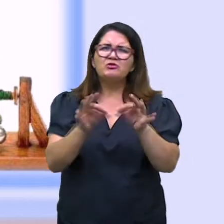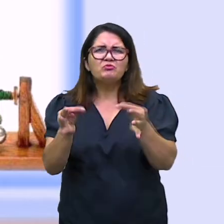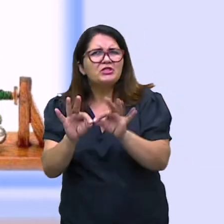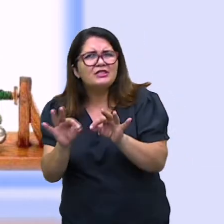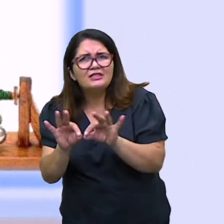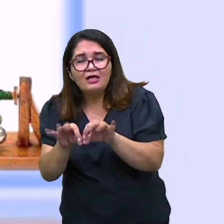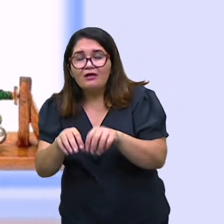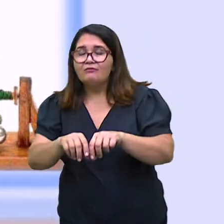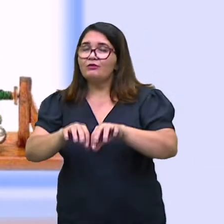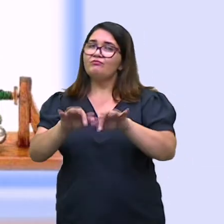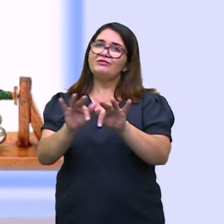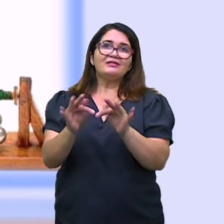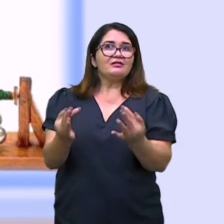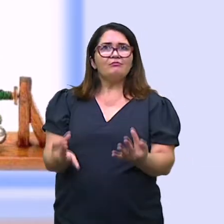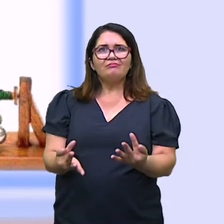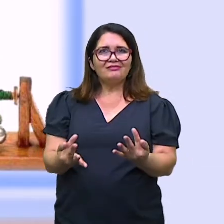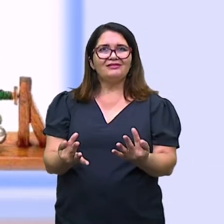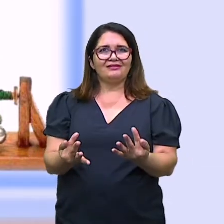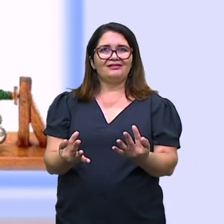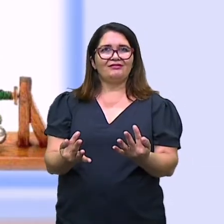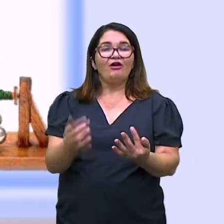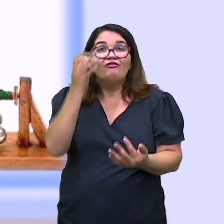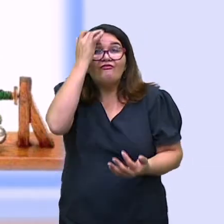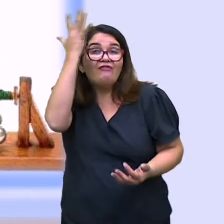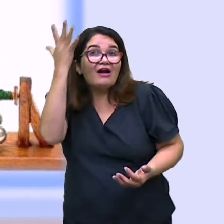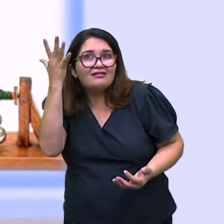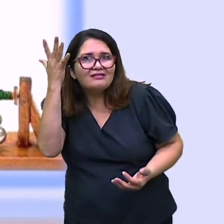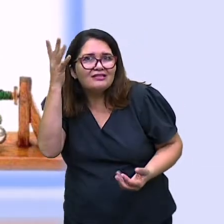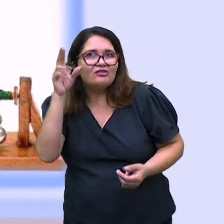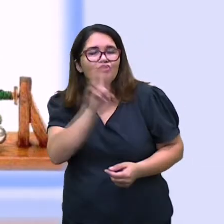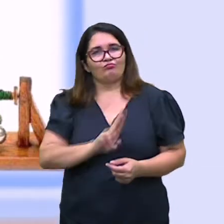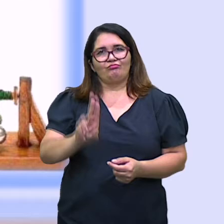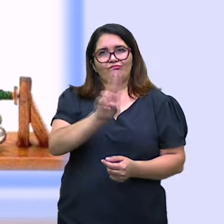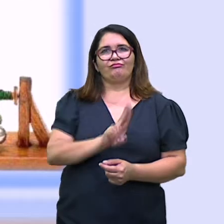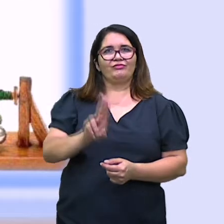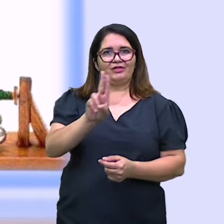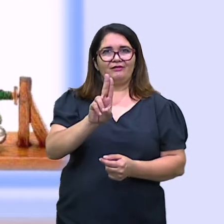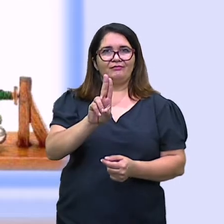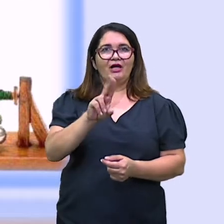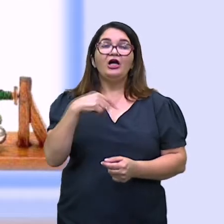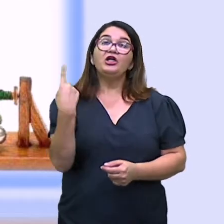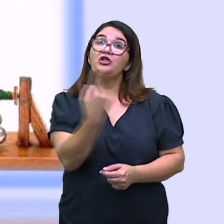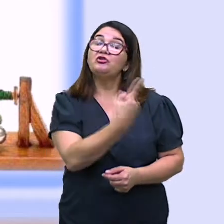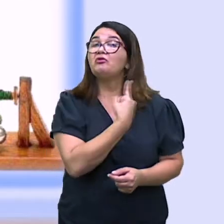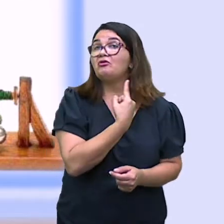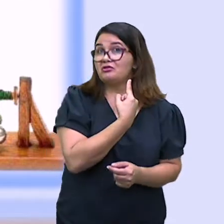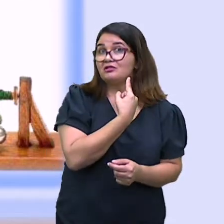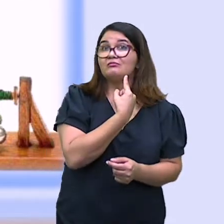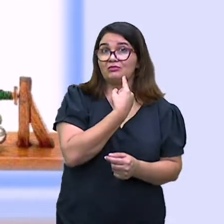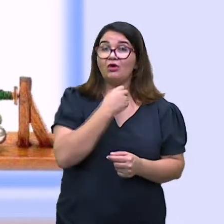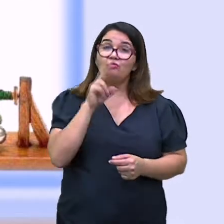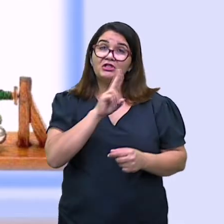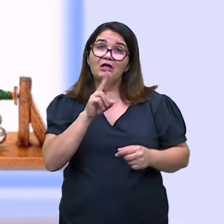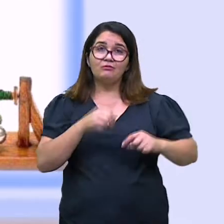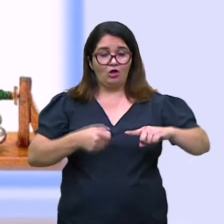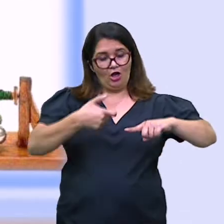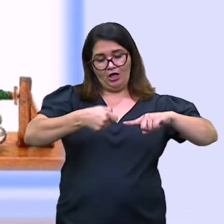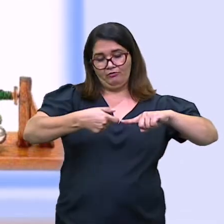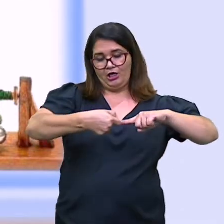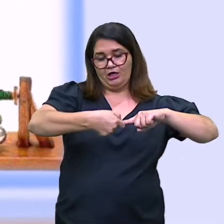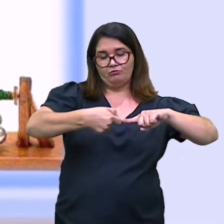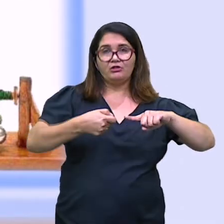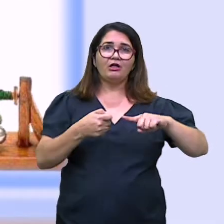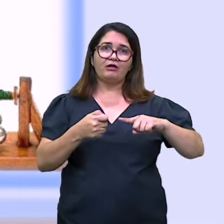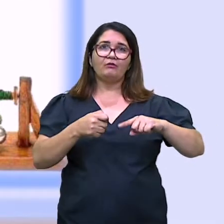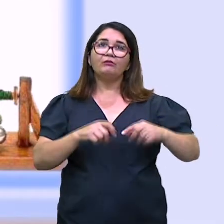e nem se dá conta de que é uma máquina, não é mesmo? O alicate de cortar unhas, o